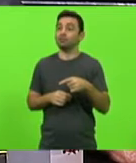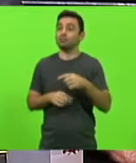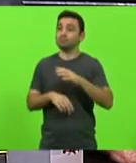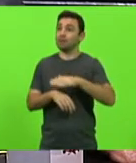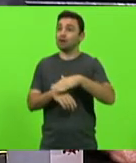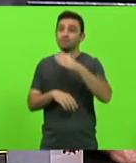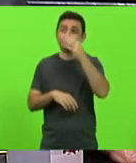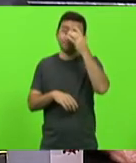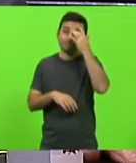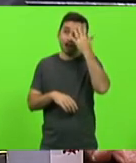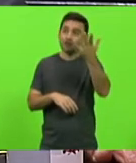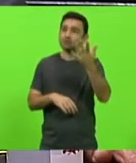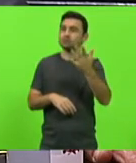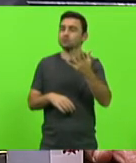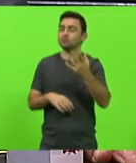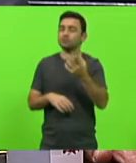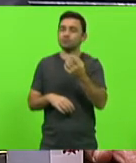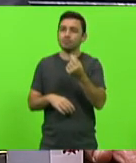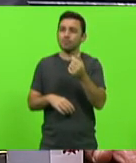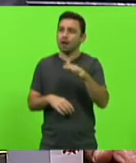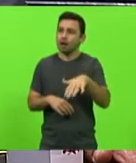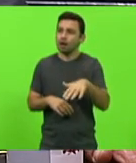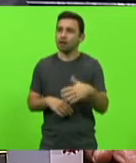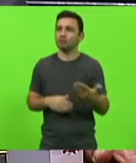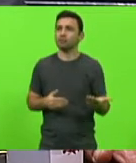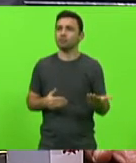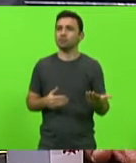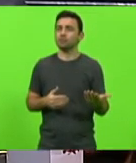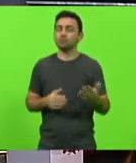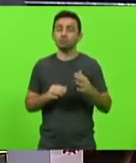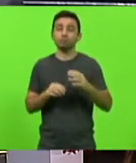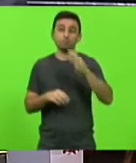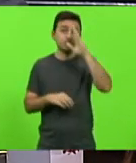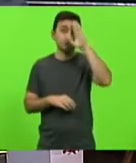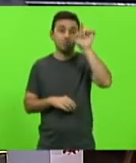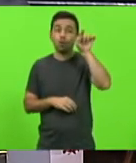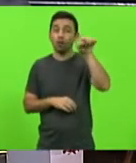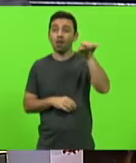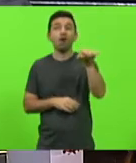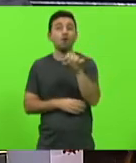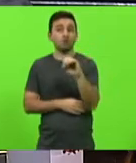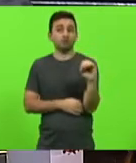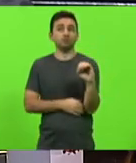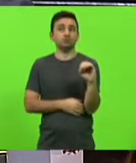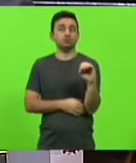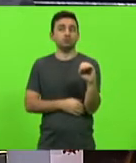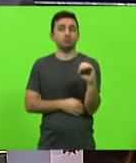menor, principalmente para a nossa região oeste e meio-oeste. Essa é uma situação.